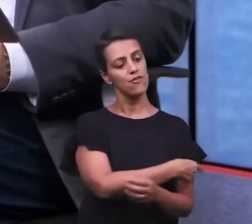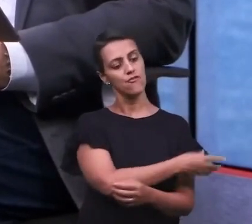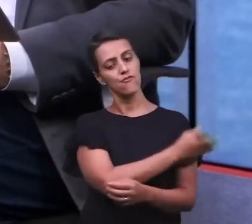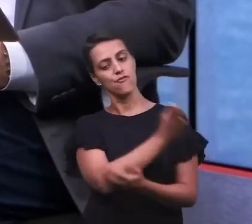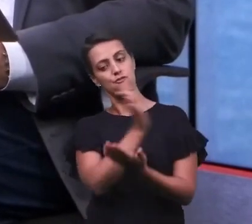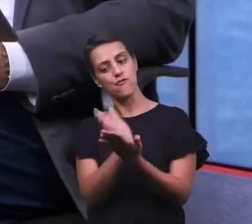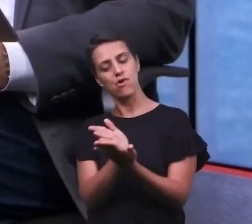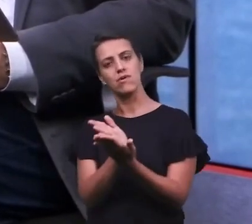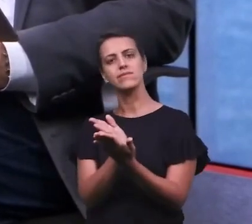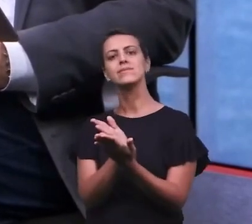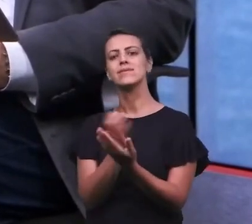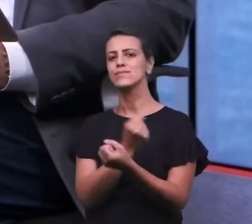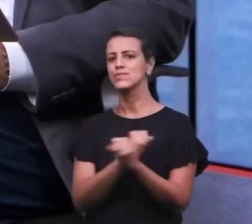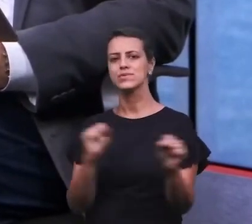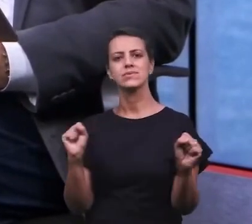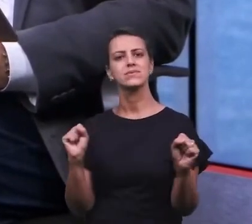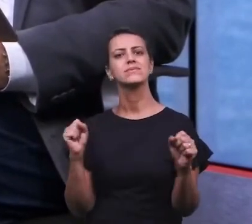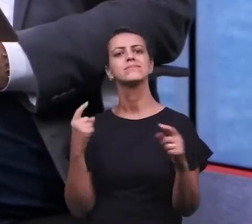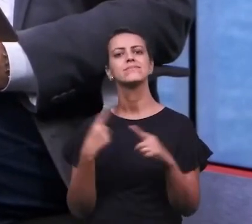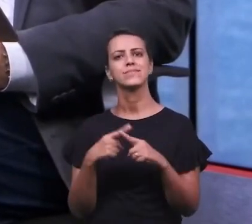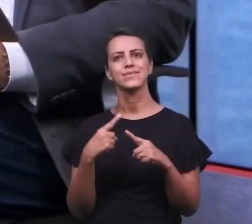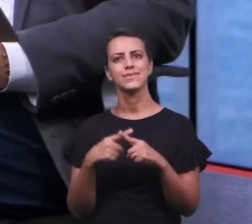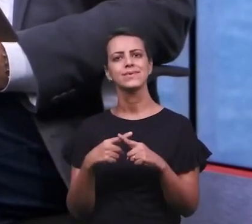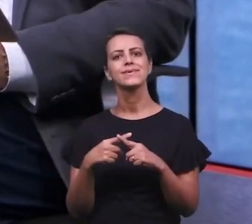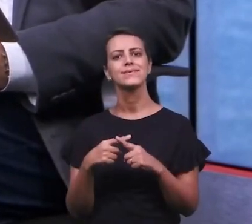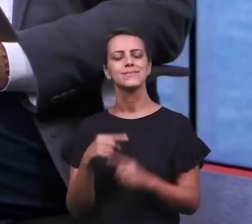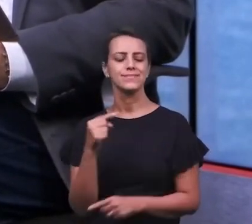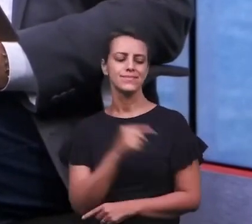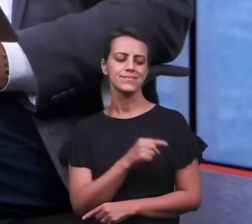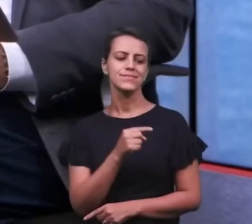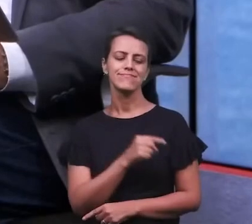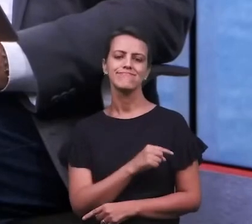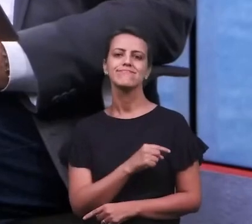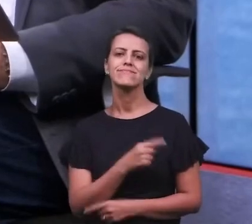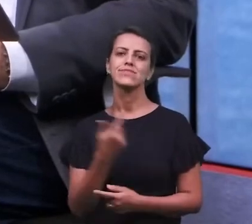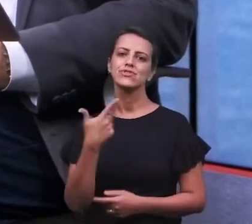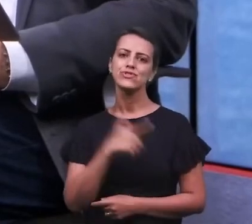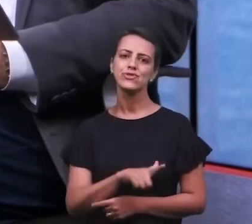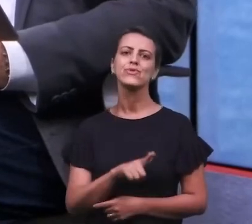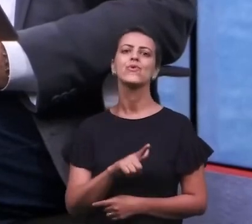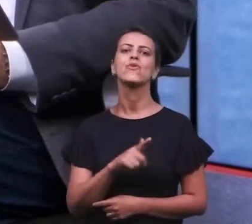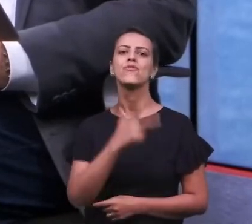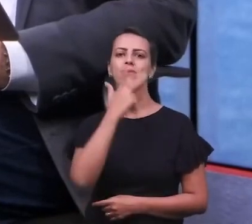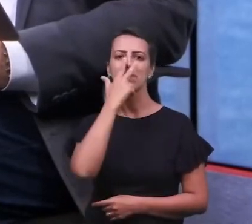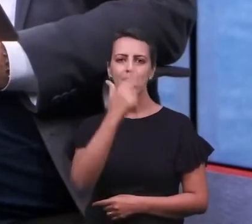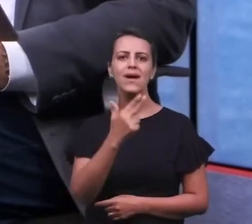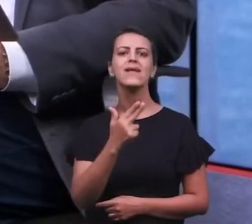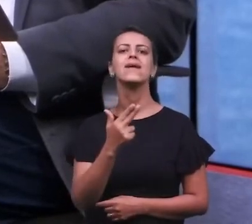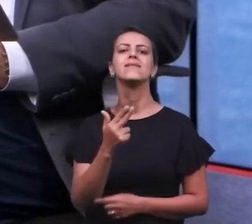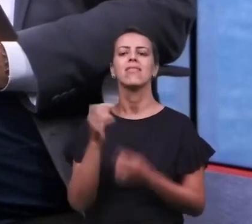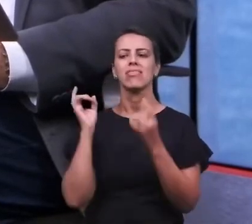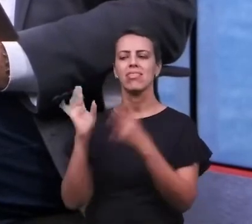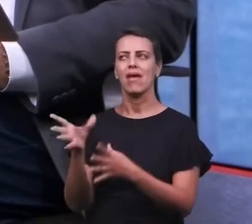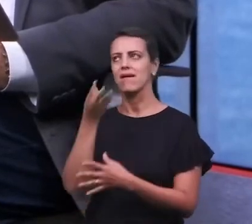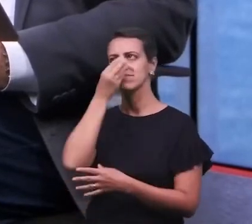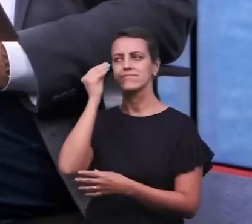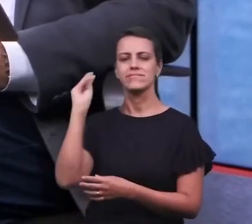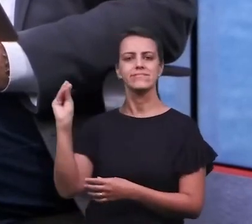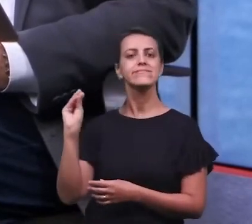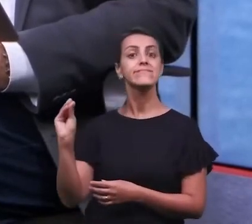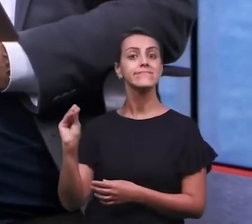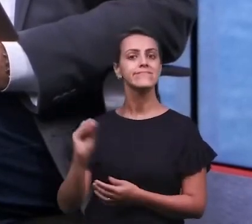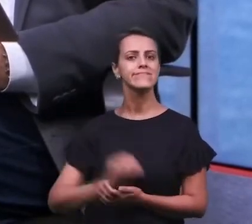novo, crucificaram o Filho de Deus e o expõem ao vitupério. Então, textualmente, o Tiago falou, de fato,